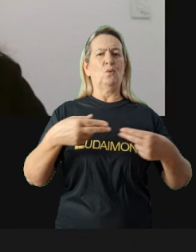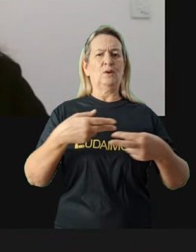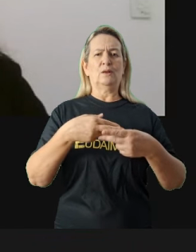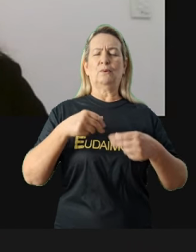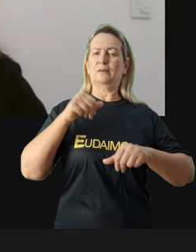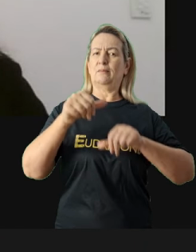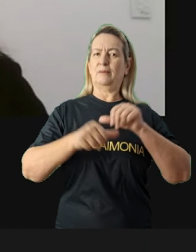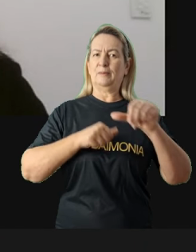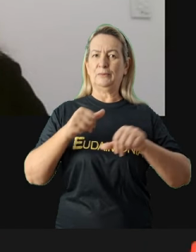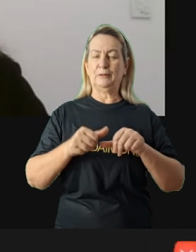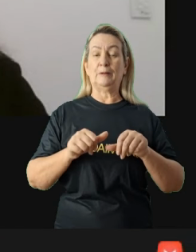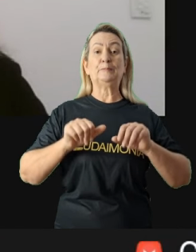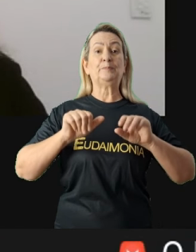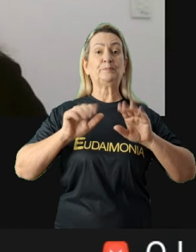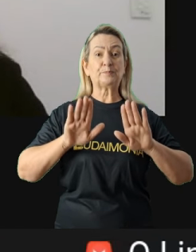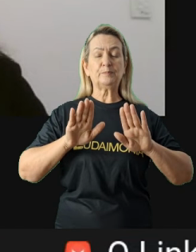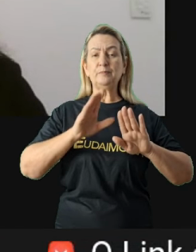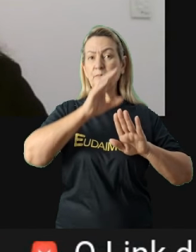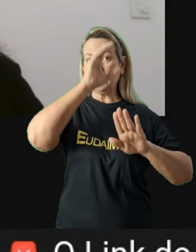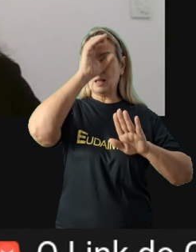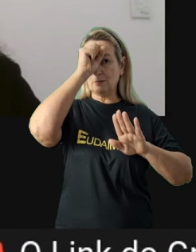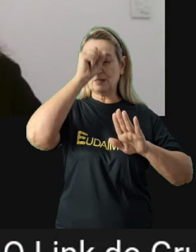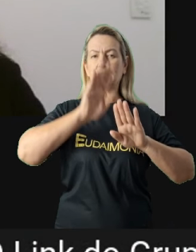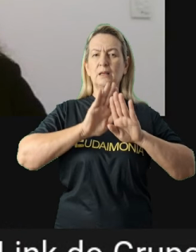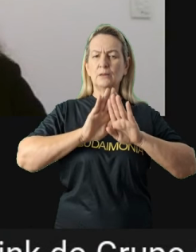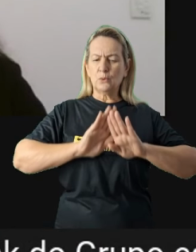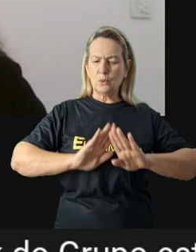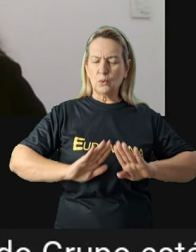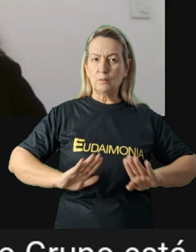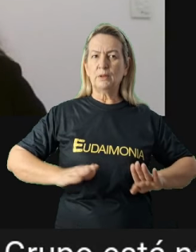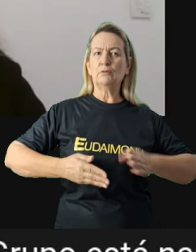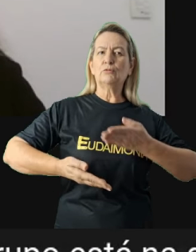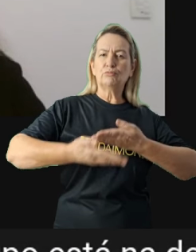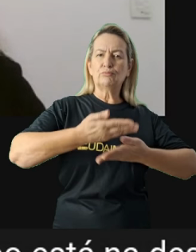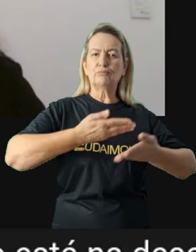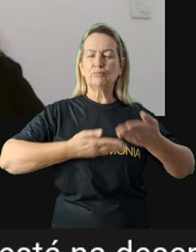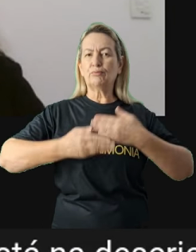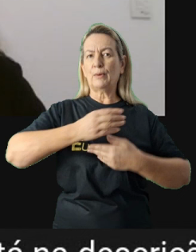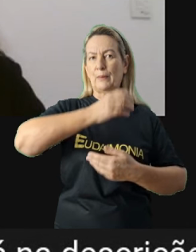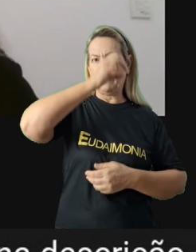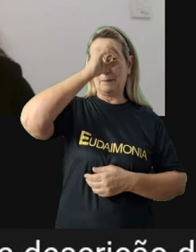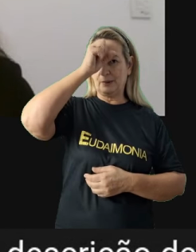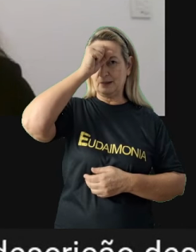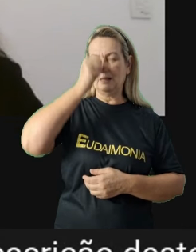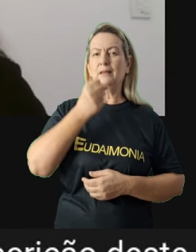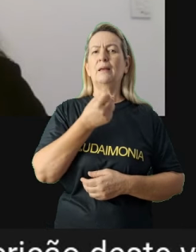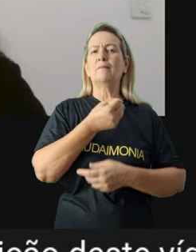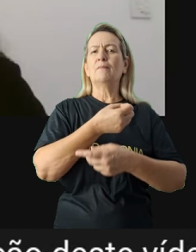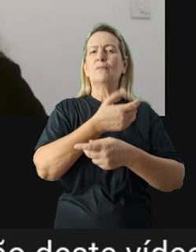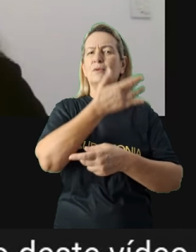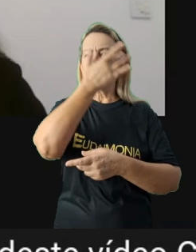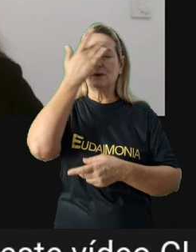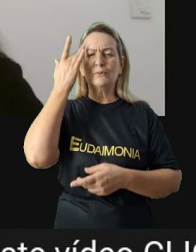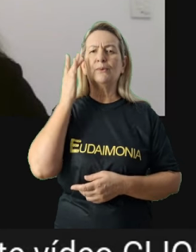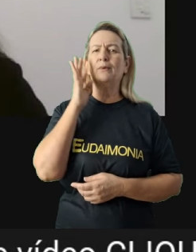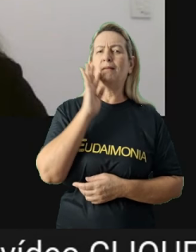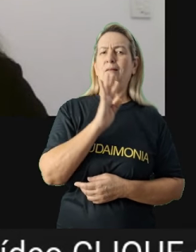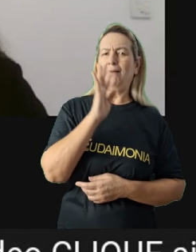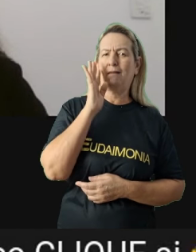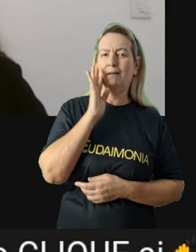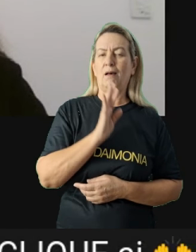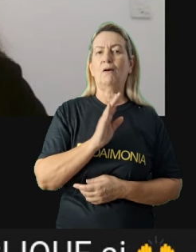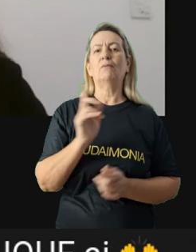é porque tem muita coisa para mudar. No mais, eu acho que é isso. A gente tem que aprender a ser humilde e aprender uns com os outros, e tem muito